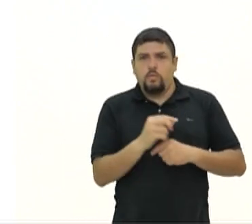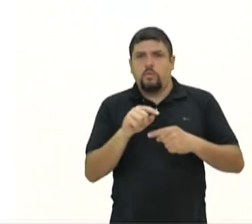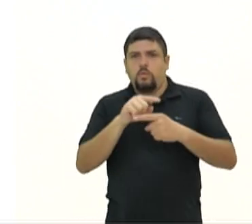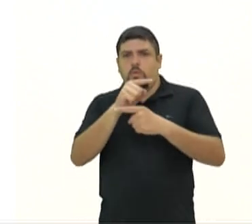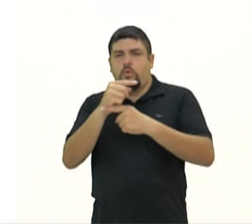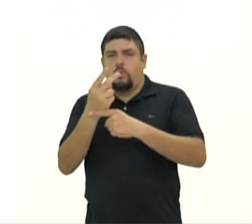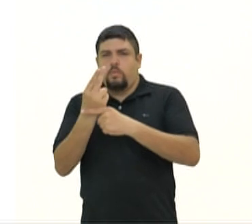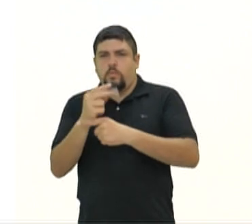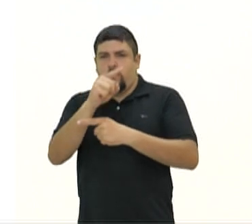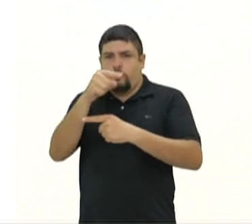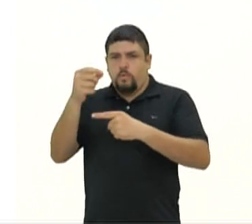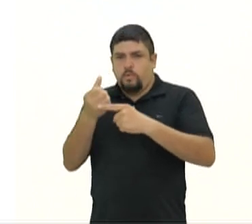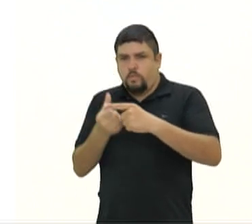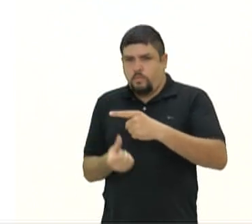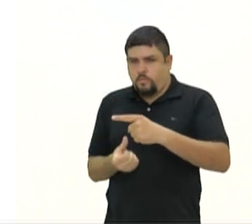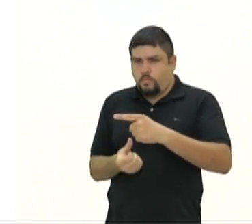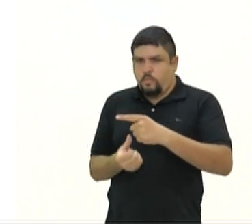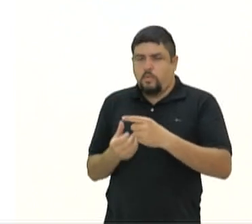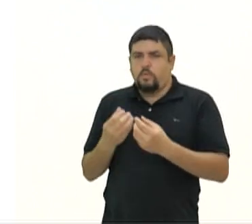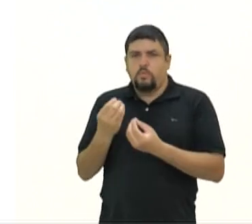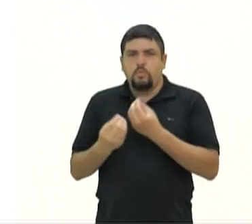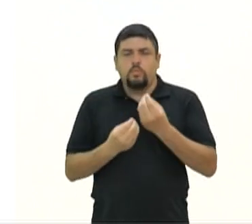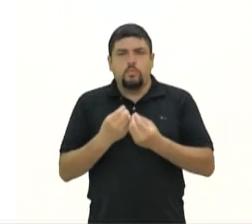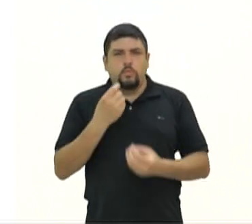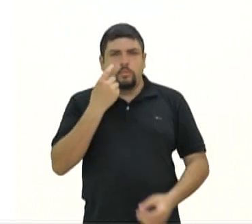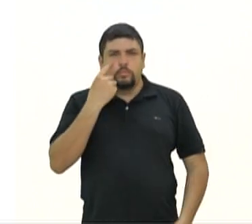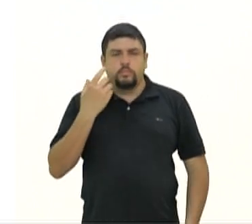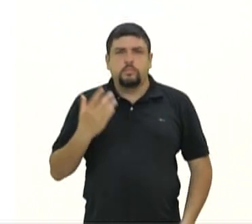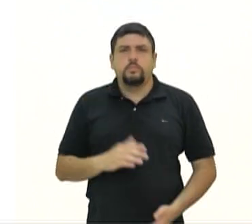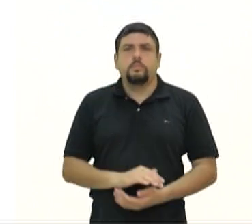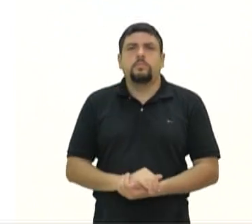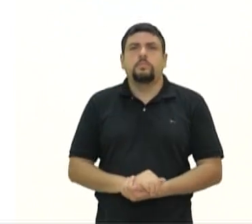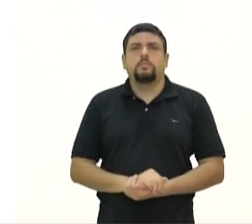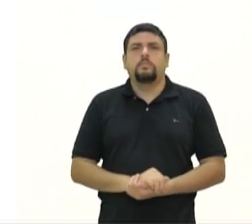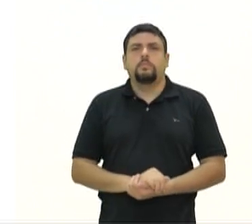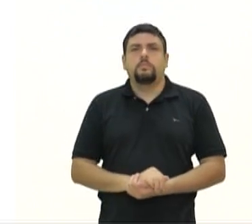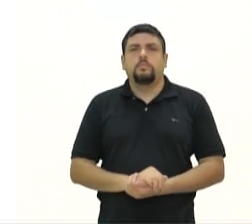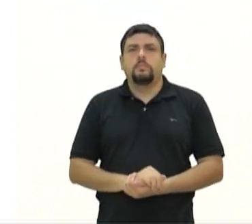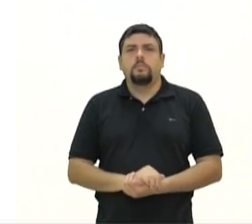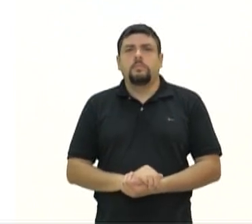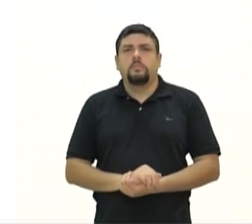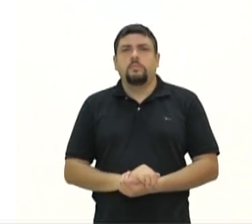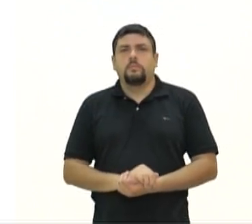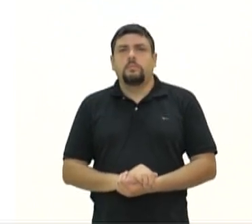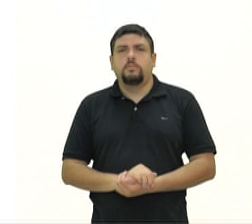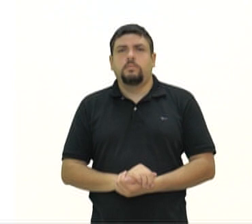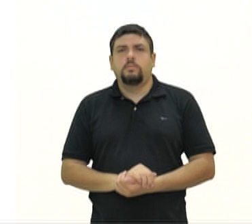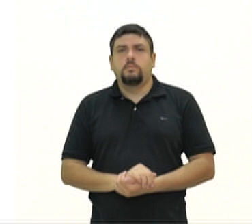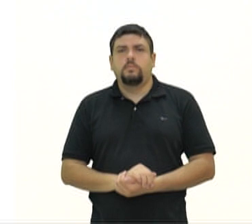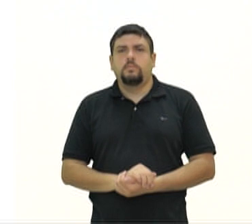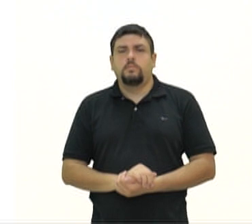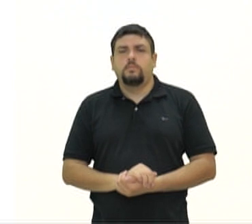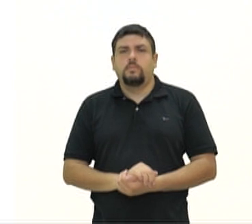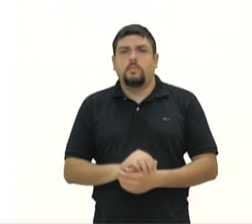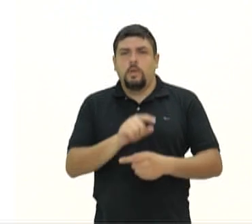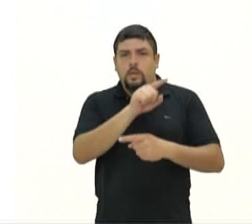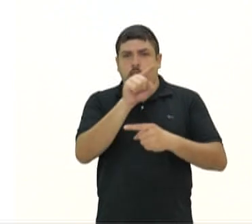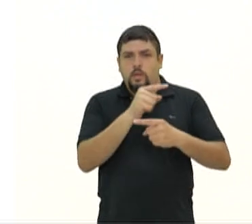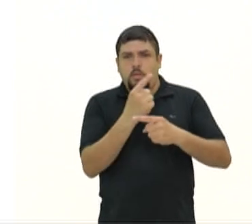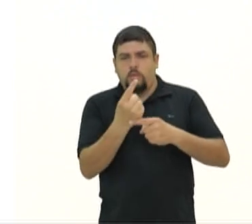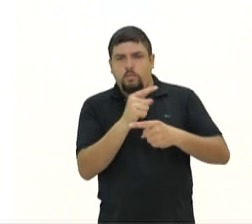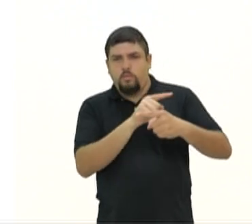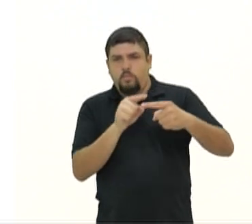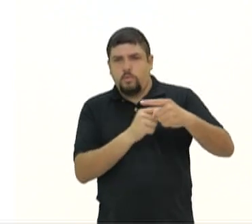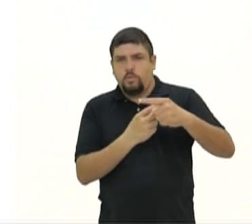os dois, ficando da seguinte forma. Z1 dividido por Z2 é a mesma coisa que raiz de